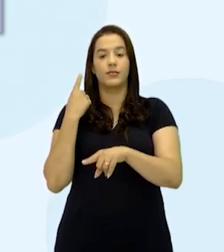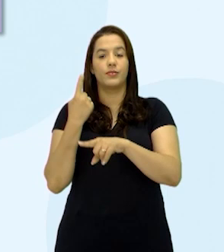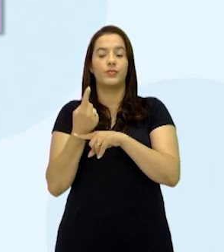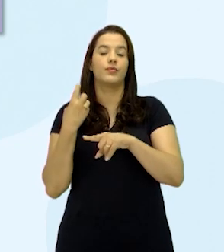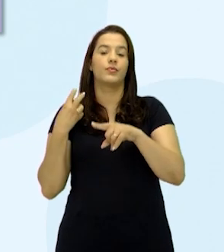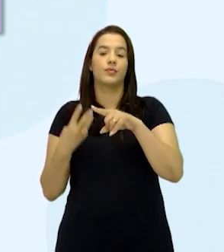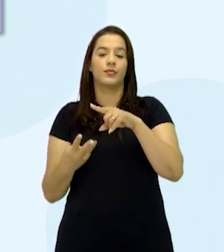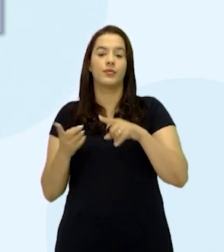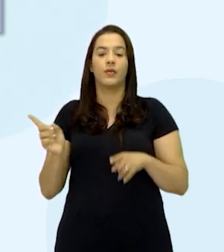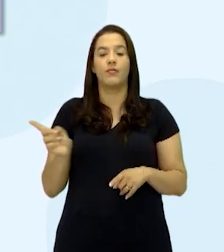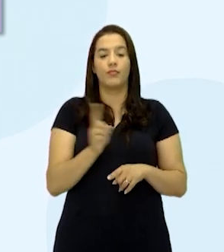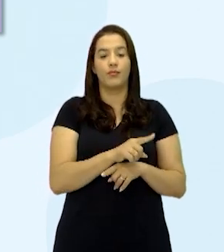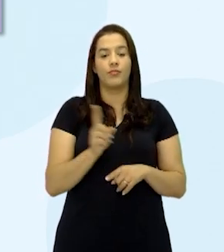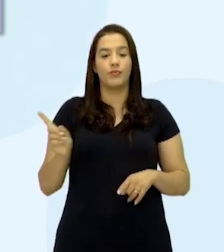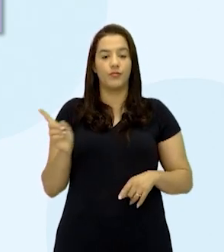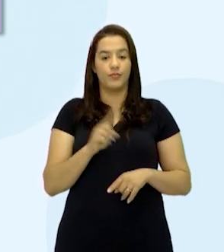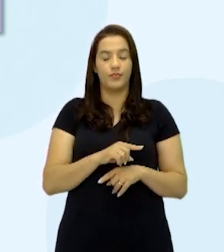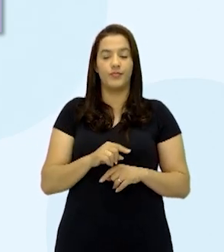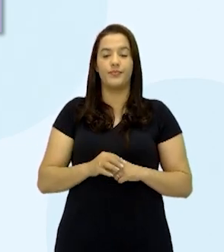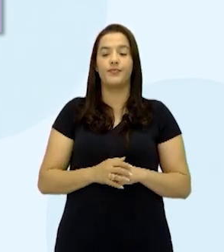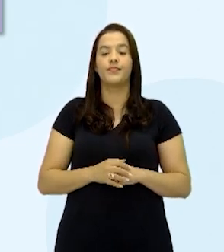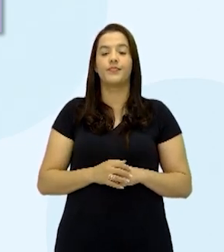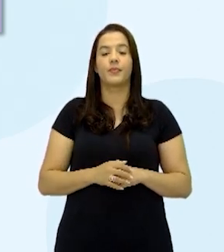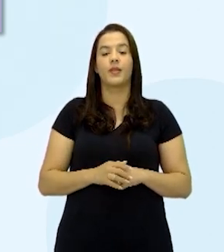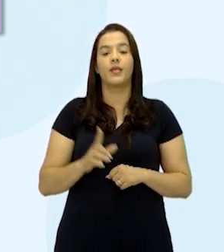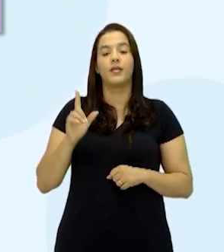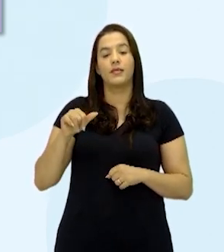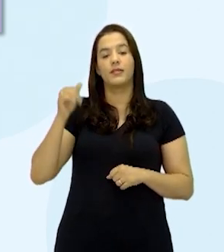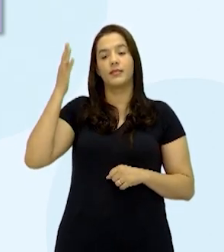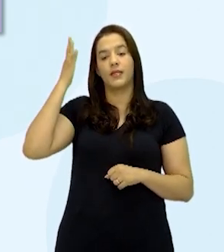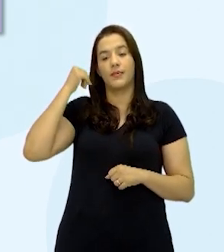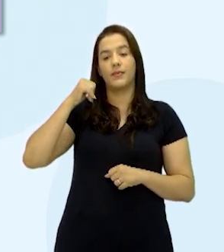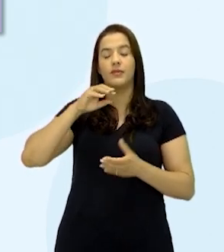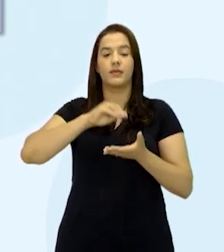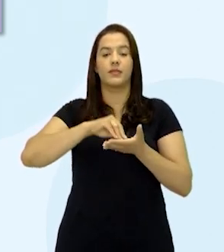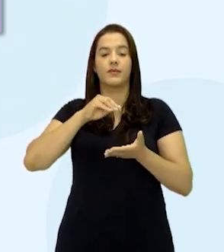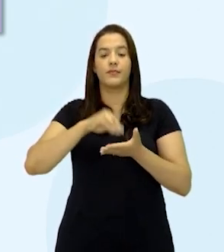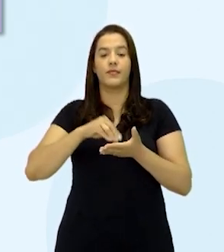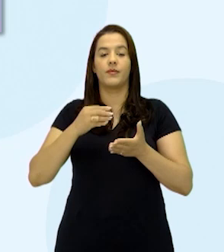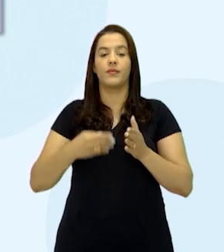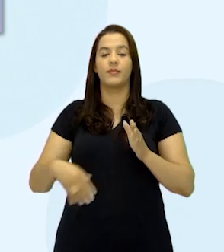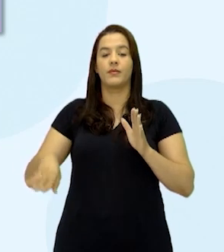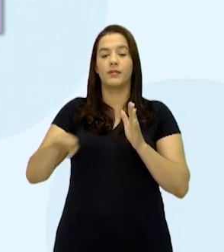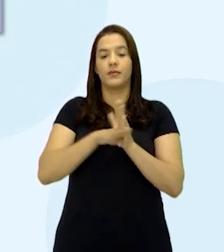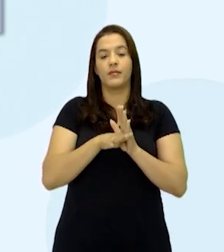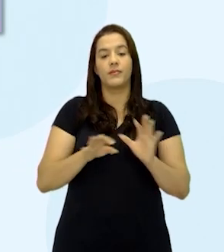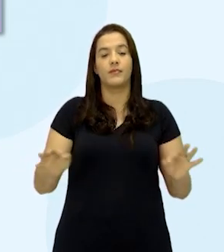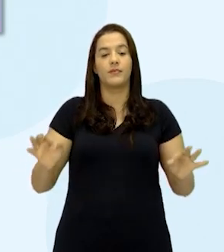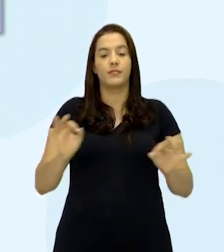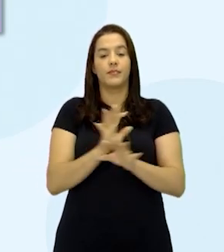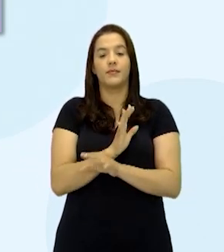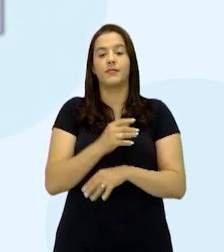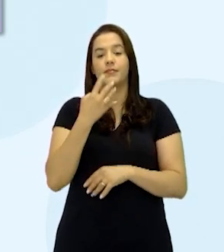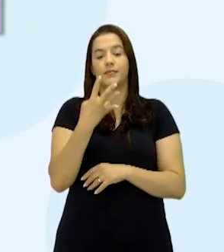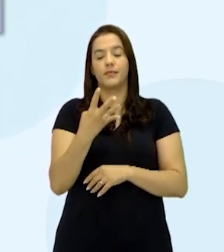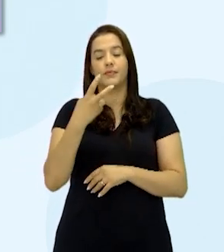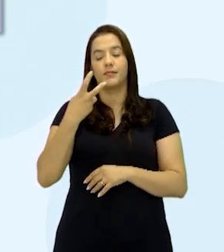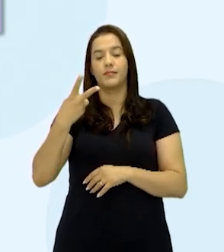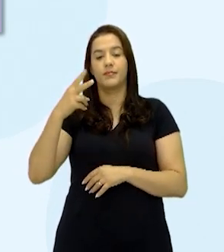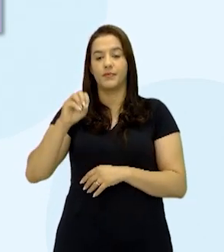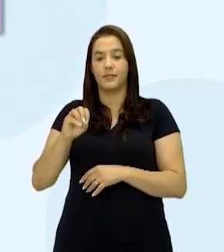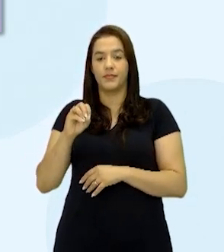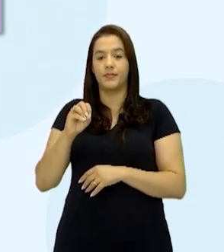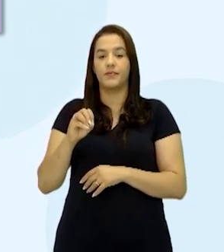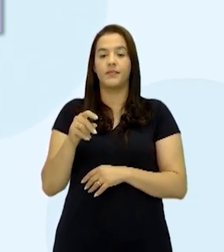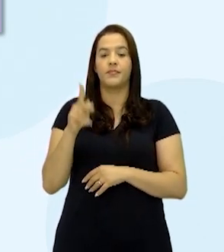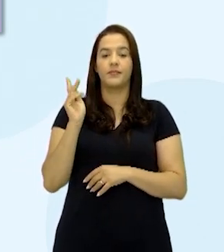distância entre as duas cidades. Sabendo que a distância que falta para o automóvel completar a viagem é de